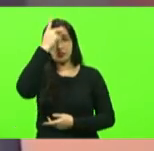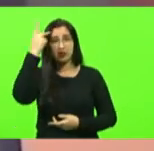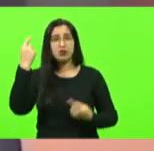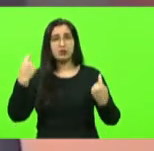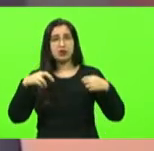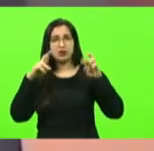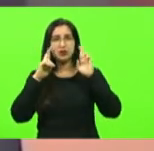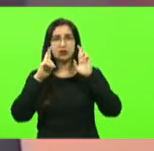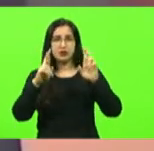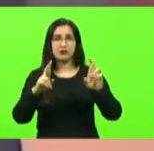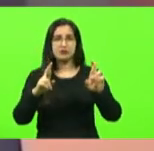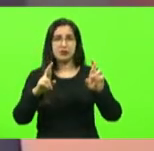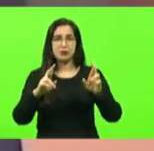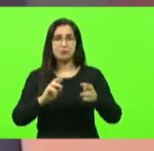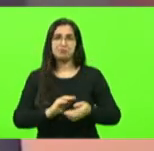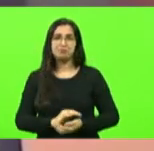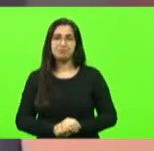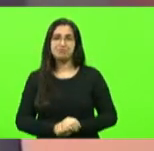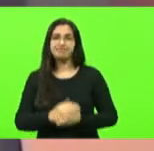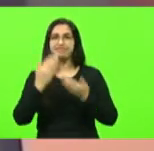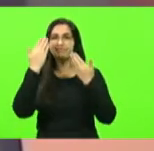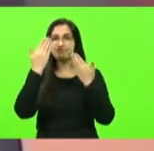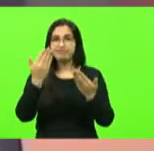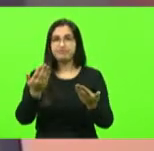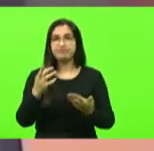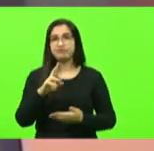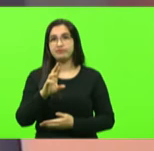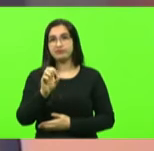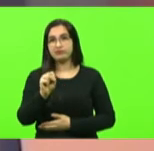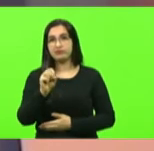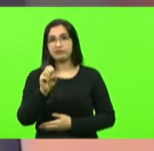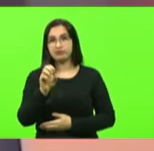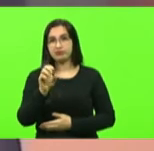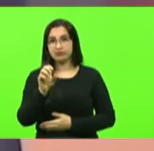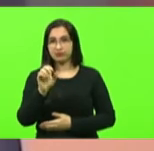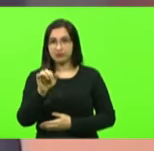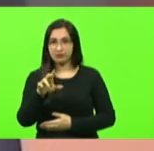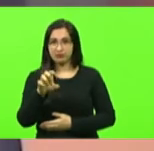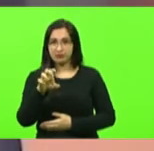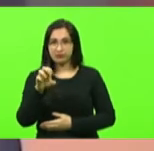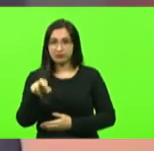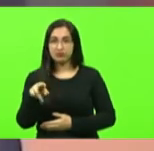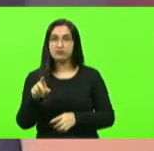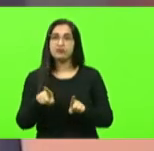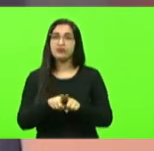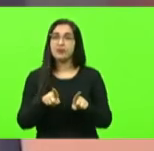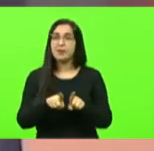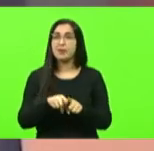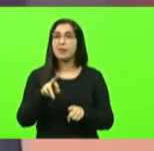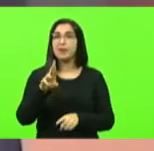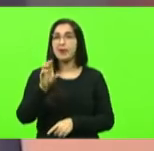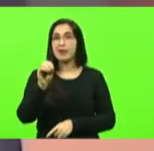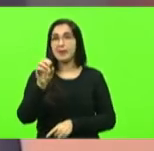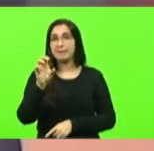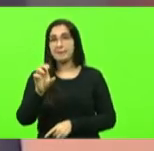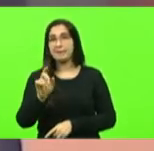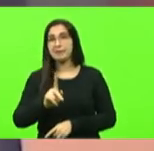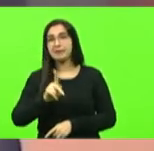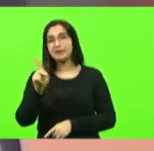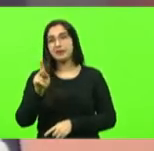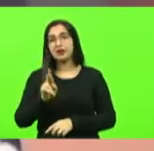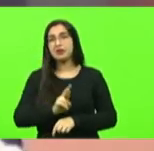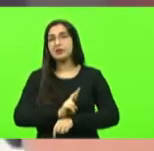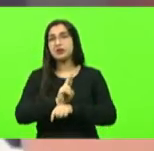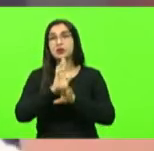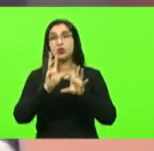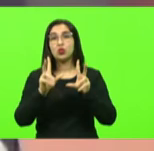cidadão. Então, obrigada, Rosilene, pela tua fala e obrigada ao Roque também, em nome de todos e